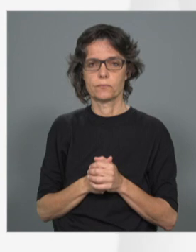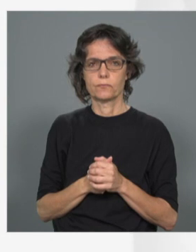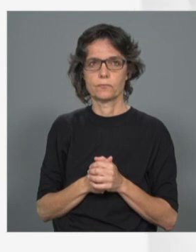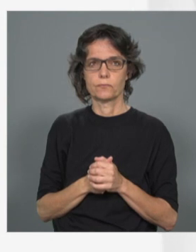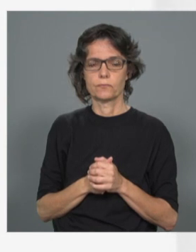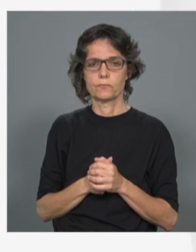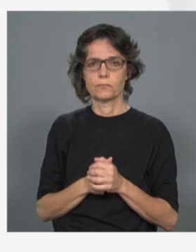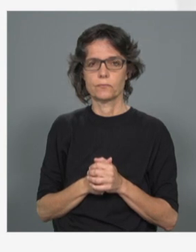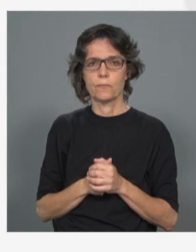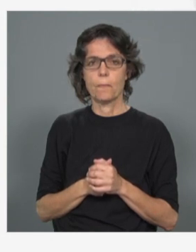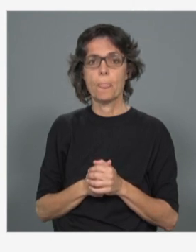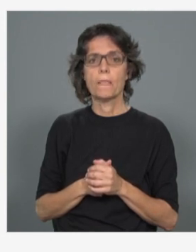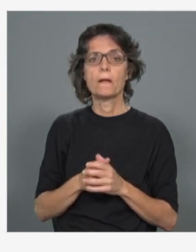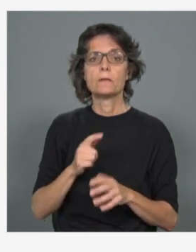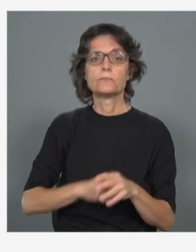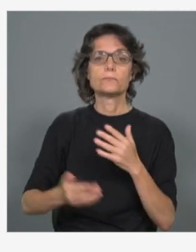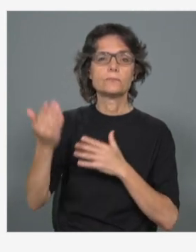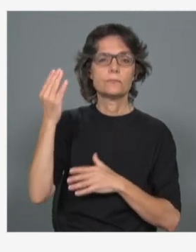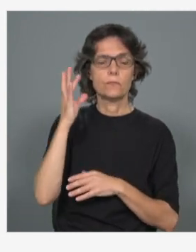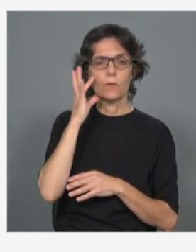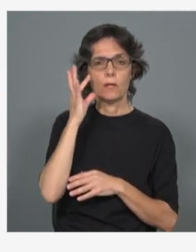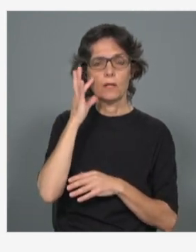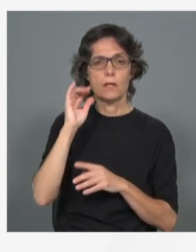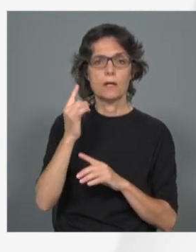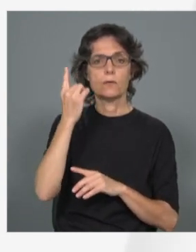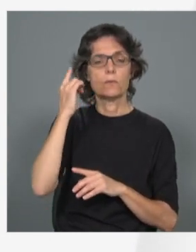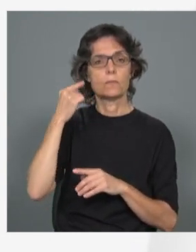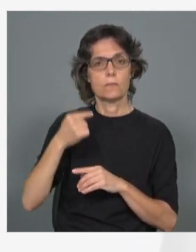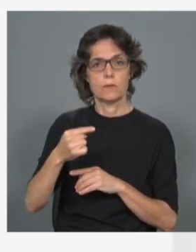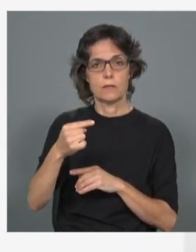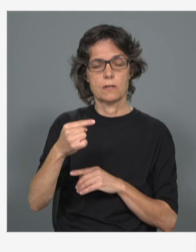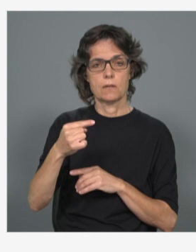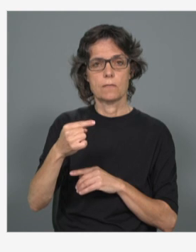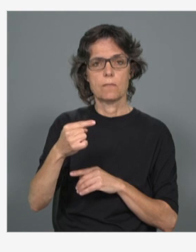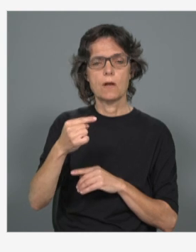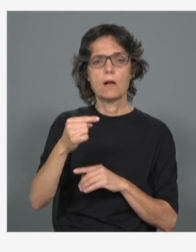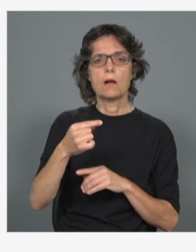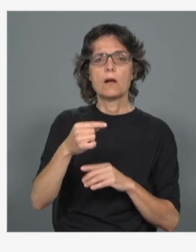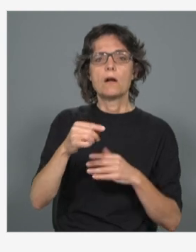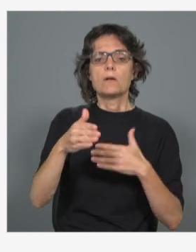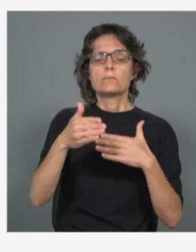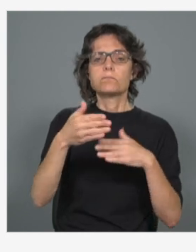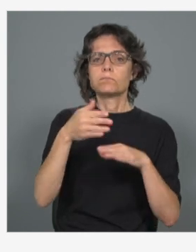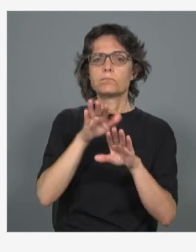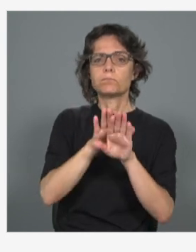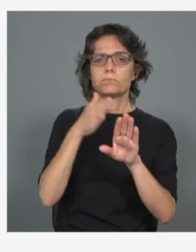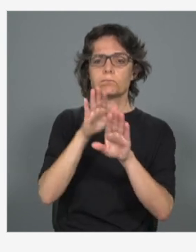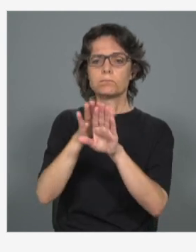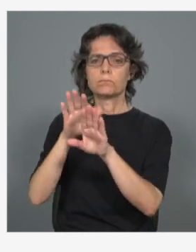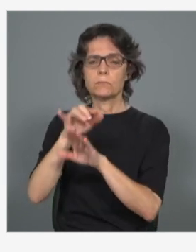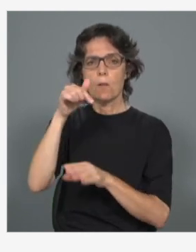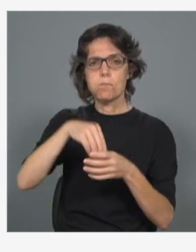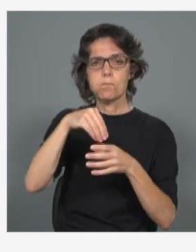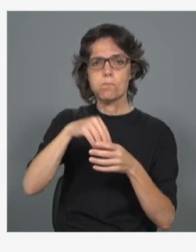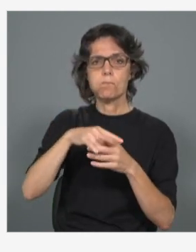Na tarde daquele dia, o primeiro da semana, estando fechadas as portas da casa onde os discípulos se encontravam